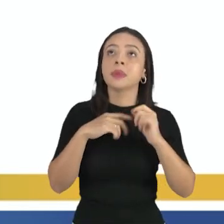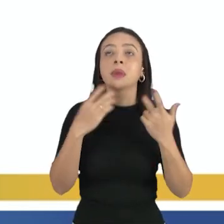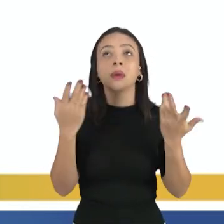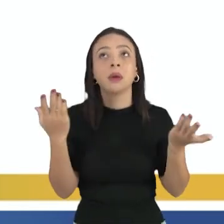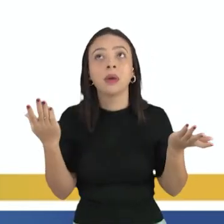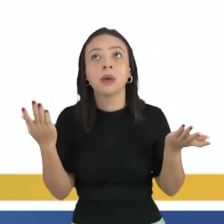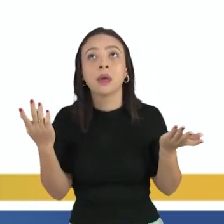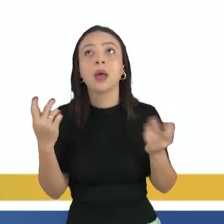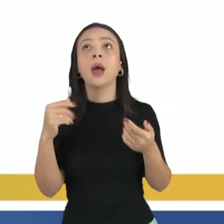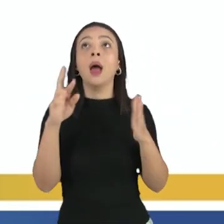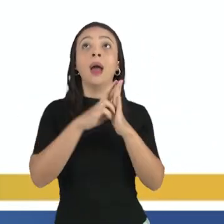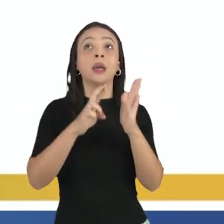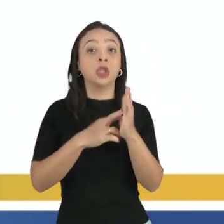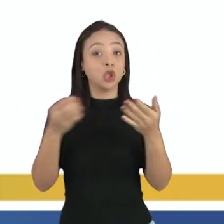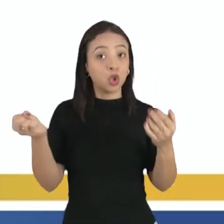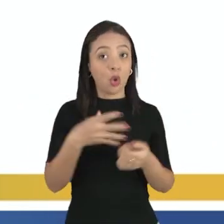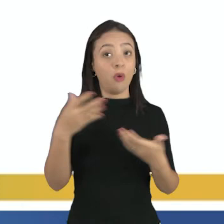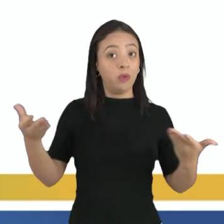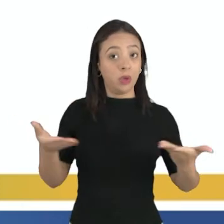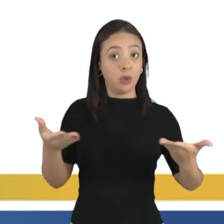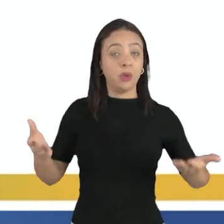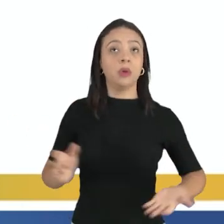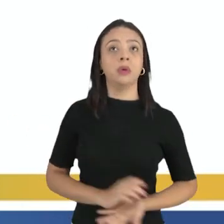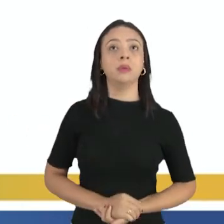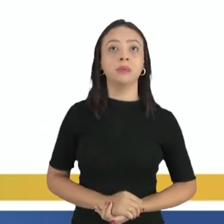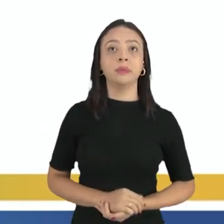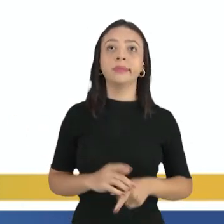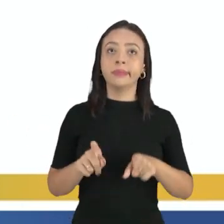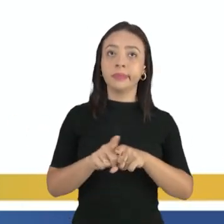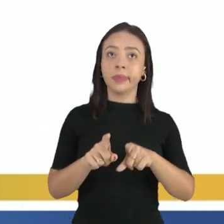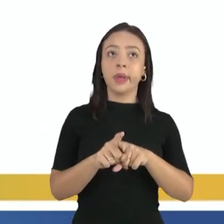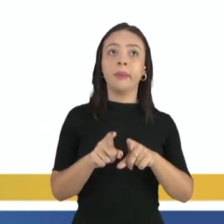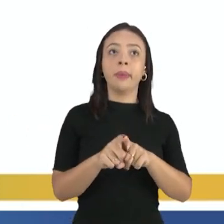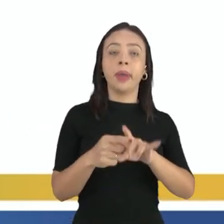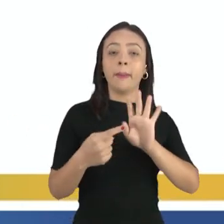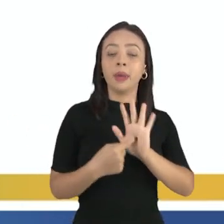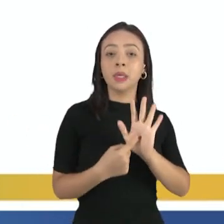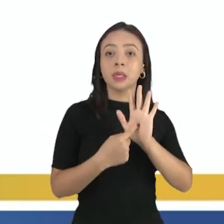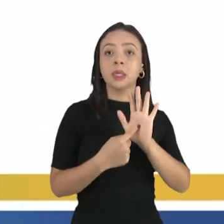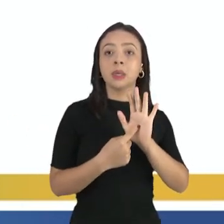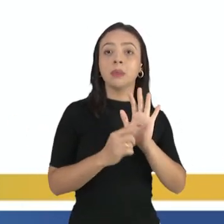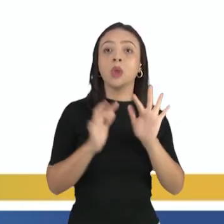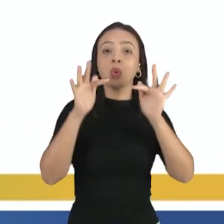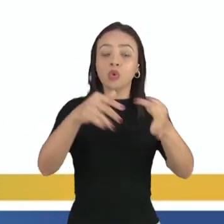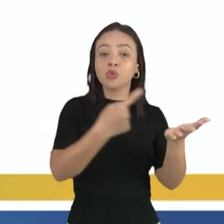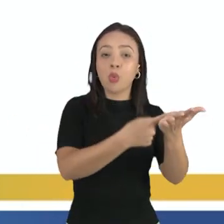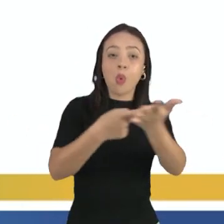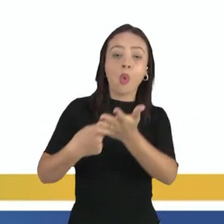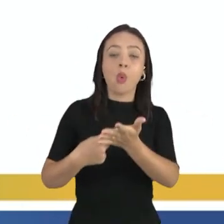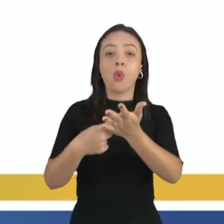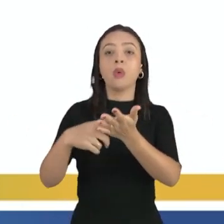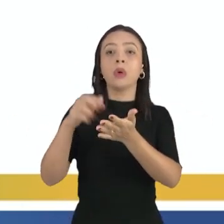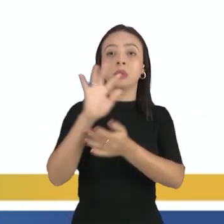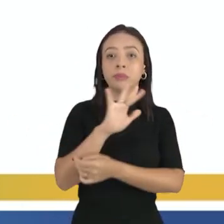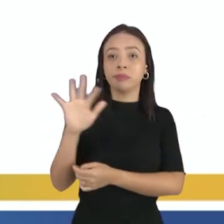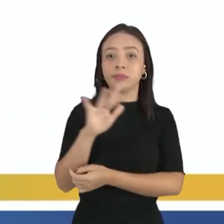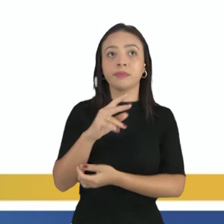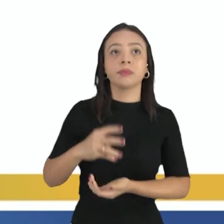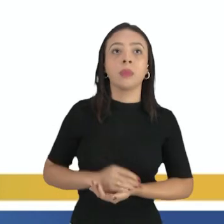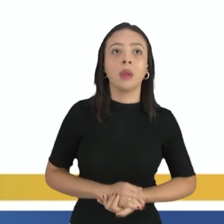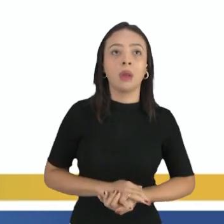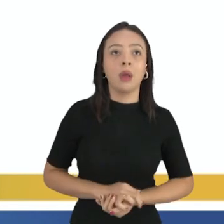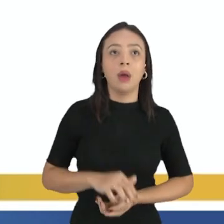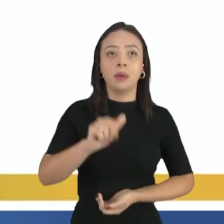a regra atual, ok? Incluindo as estabelecidas pelo último acordo ortográfico.